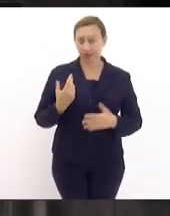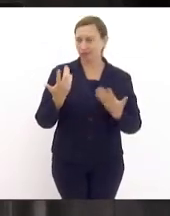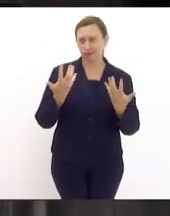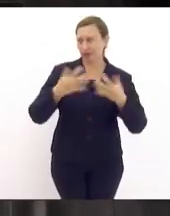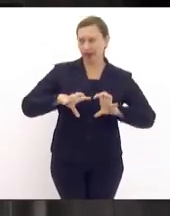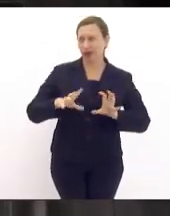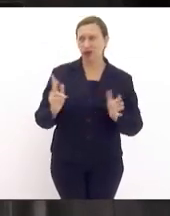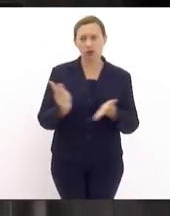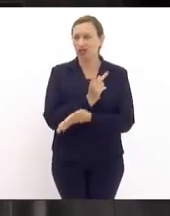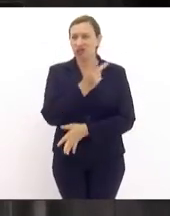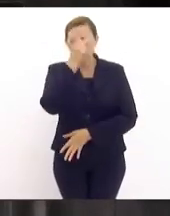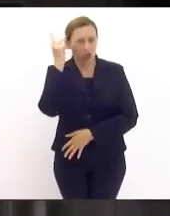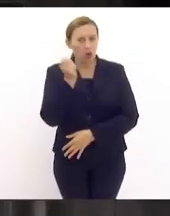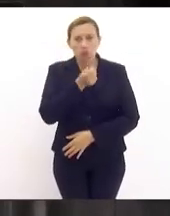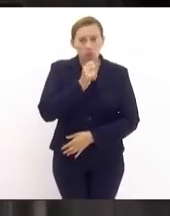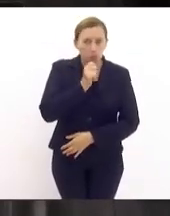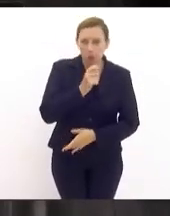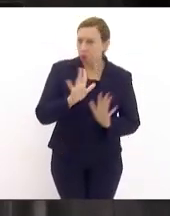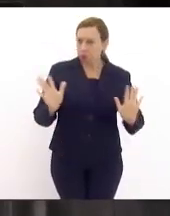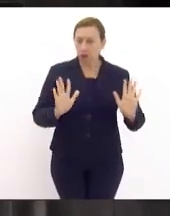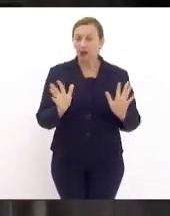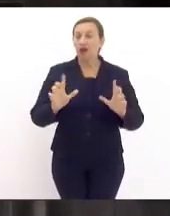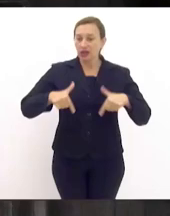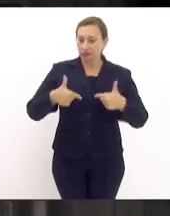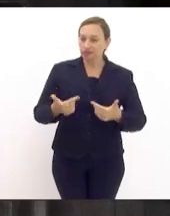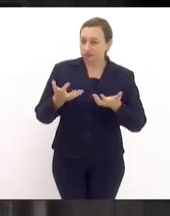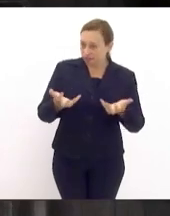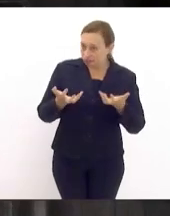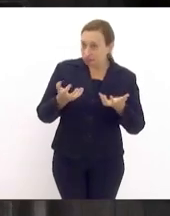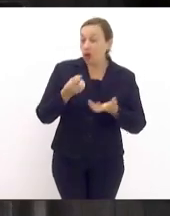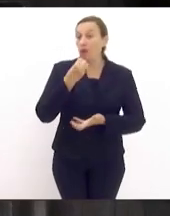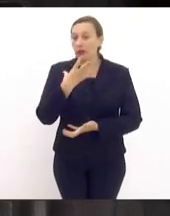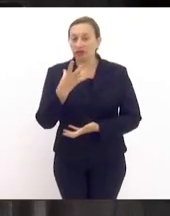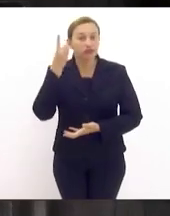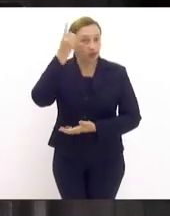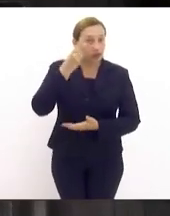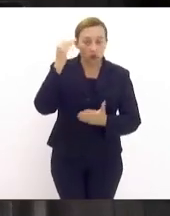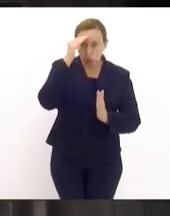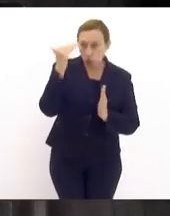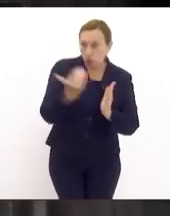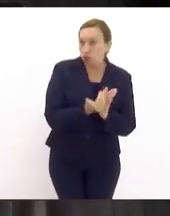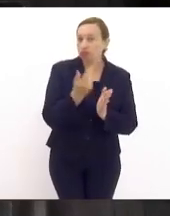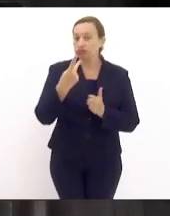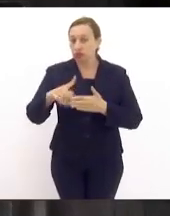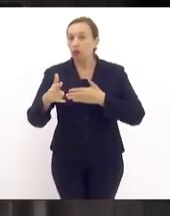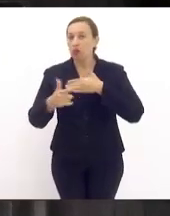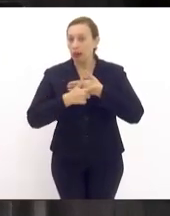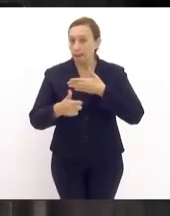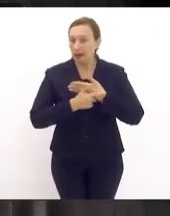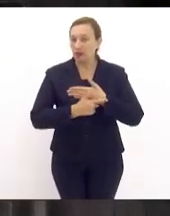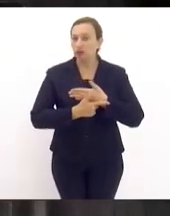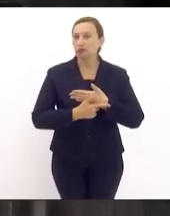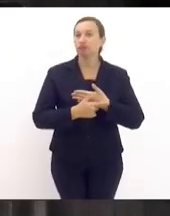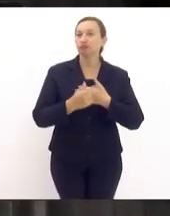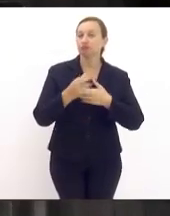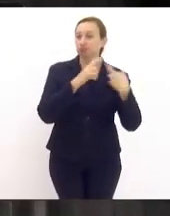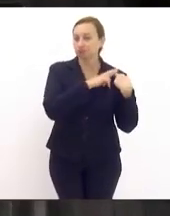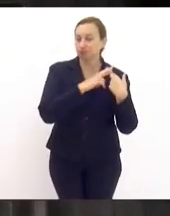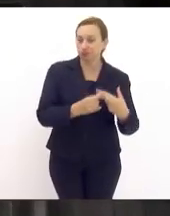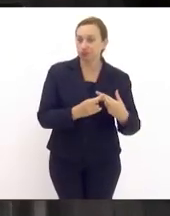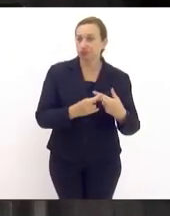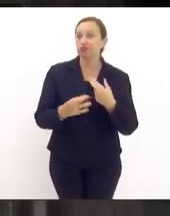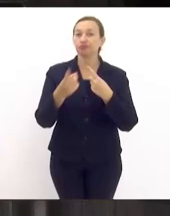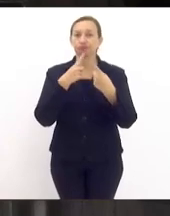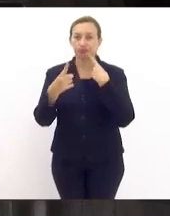que isso aconteça com ninguém, a gente quer que esse parlamento funcione bem, que os deputados cumpram com seus deveres, cumpram com responsabilidade e o